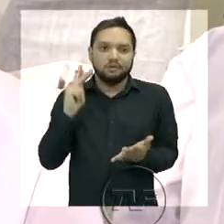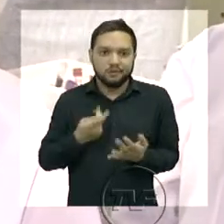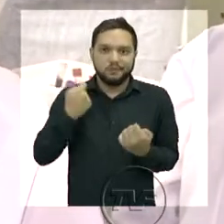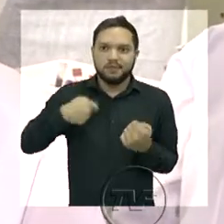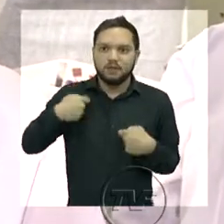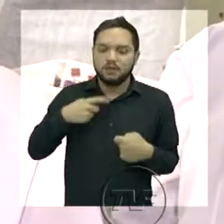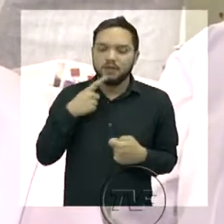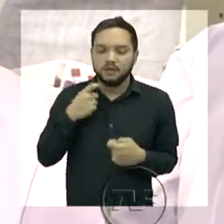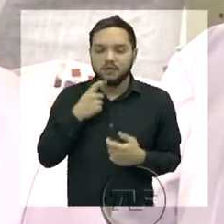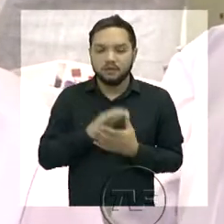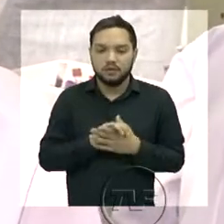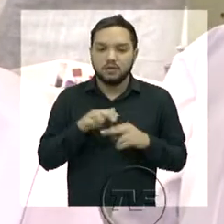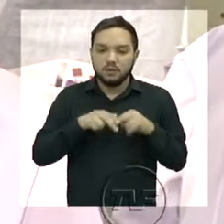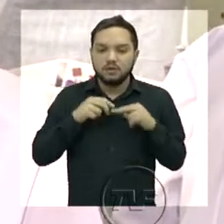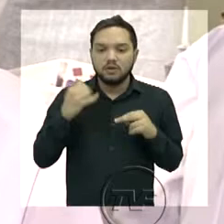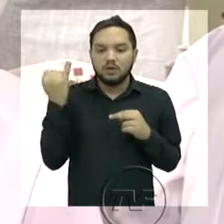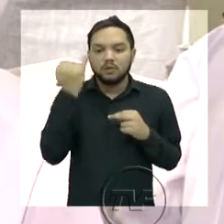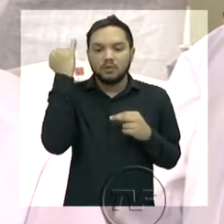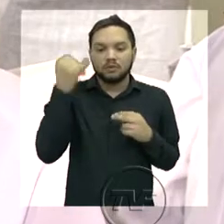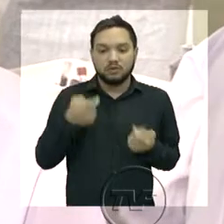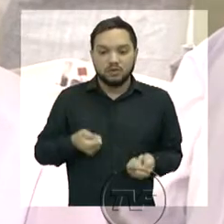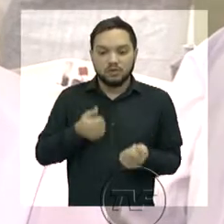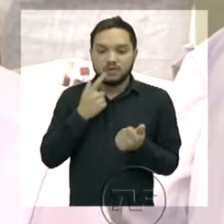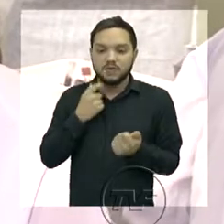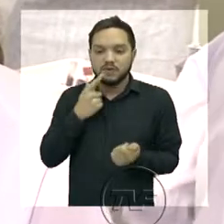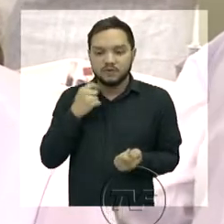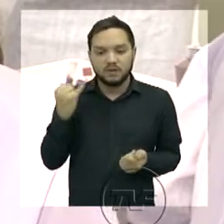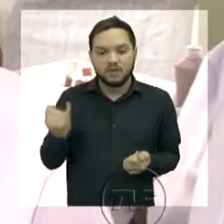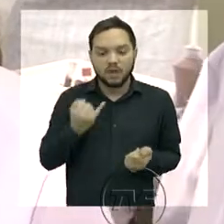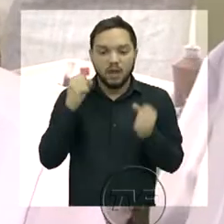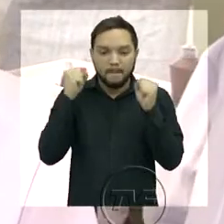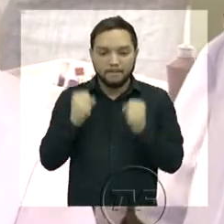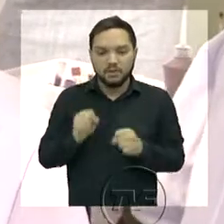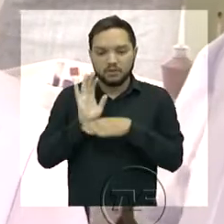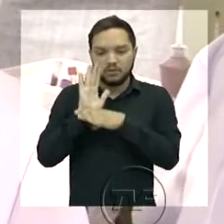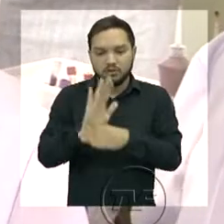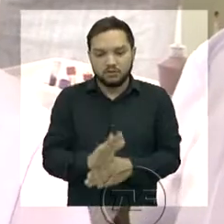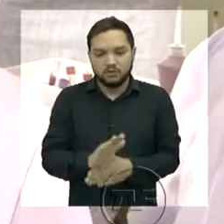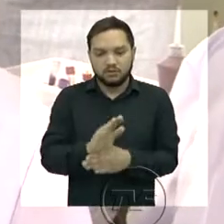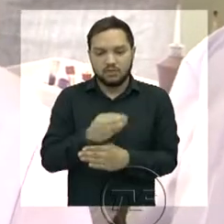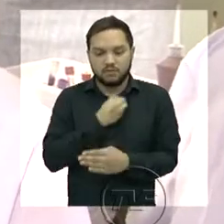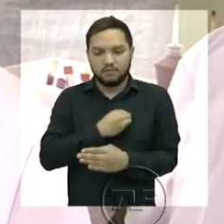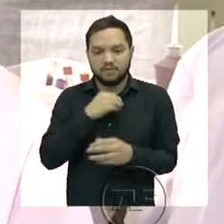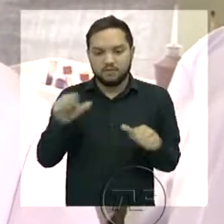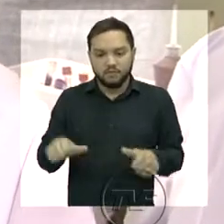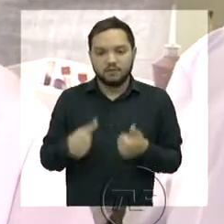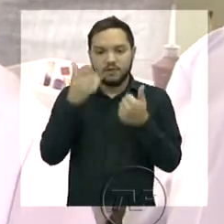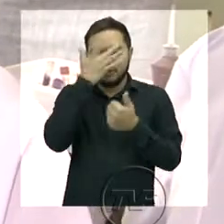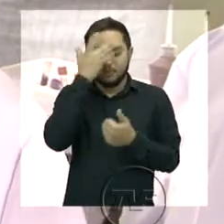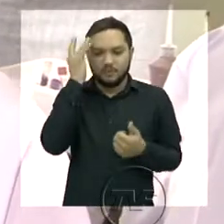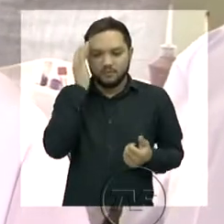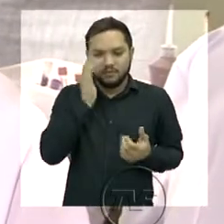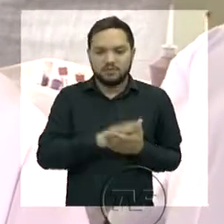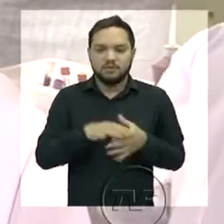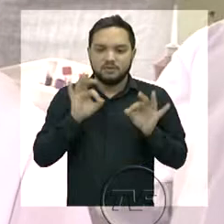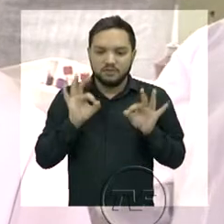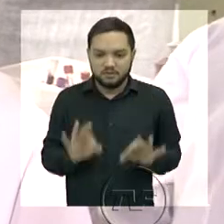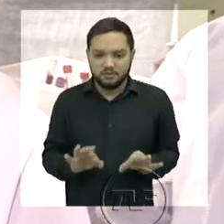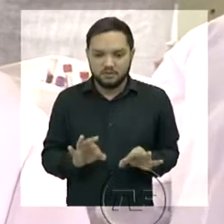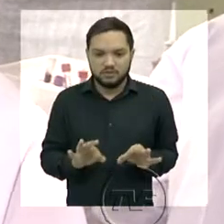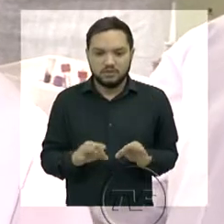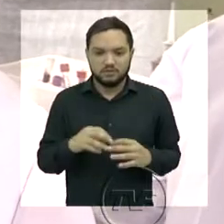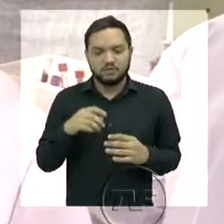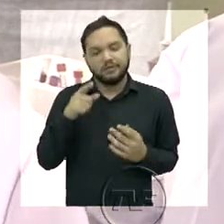que as pessoas entendam que a doação de sangue realmente ela pode ajudar a reescrever a vida de muitos pacientes. E com certeza esse tipo